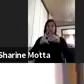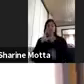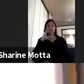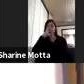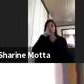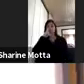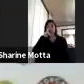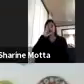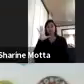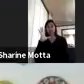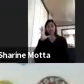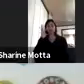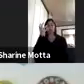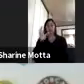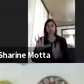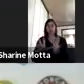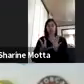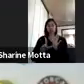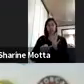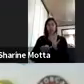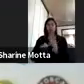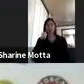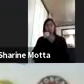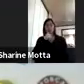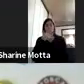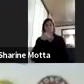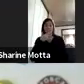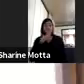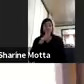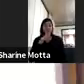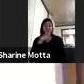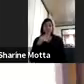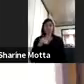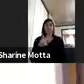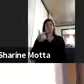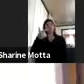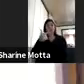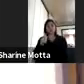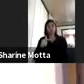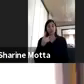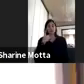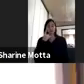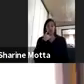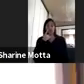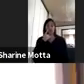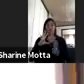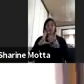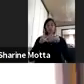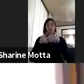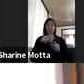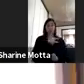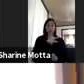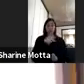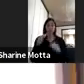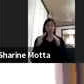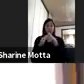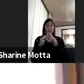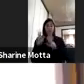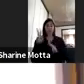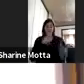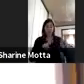de pessoas. Interessante. E daí, novamente, veja, o pessoal que está nos assistindo pode sim ser